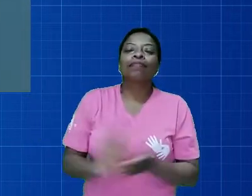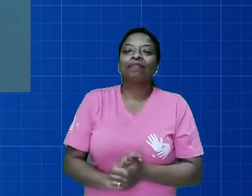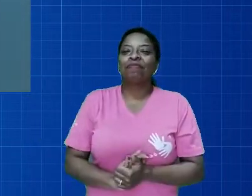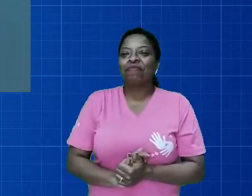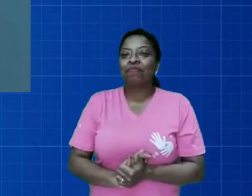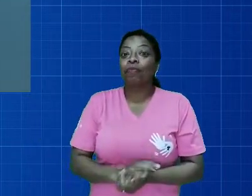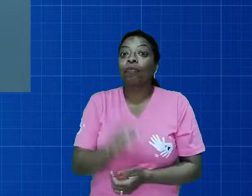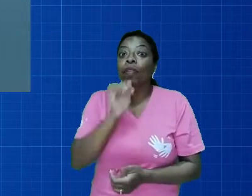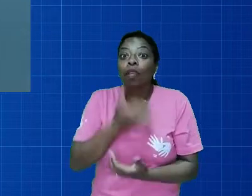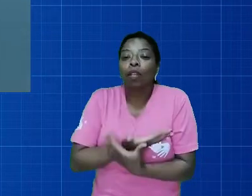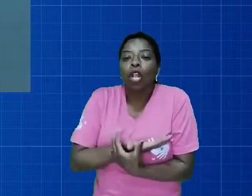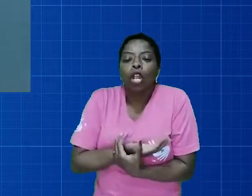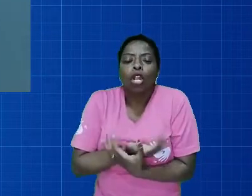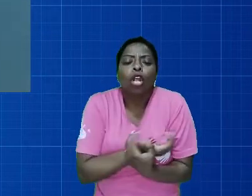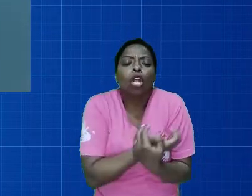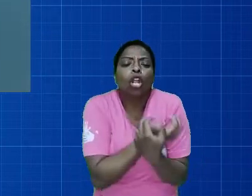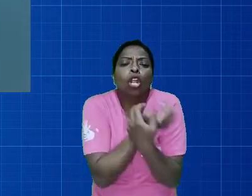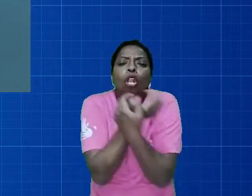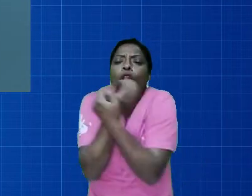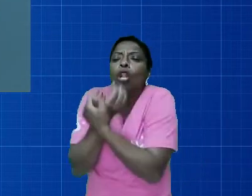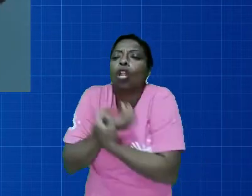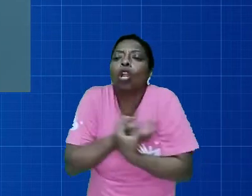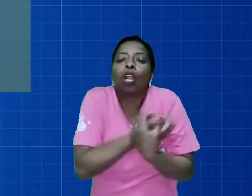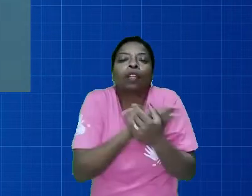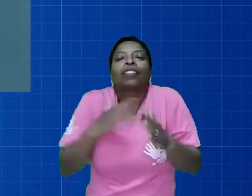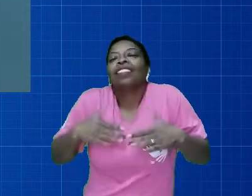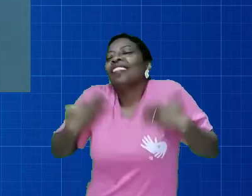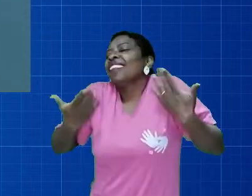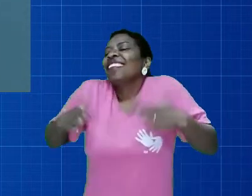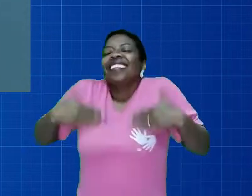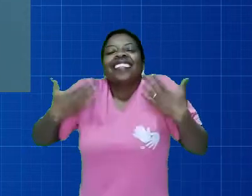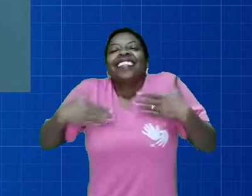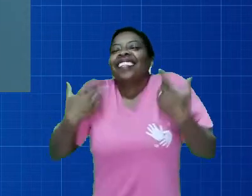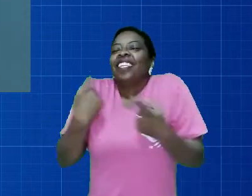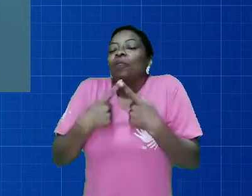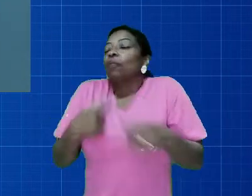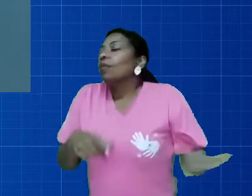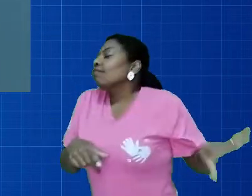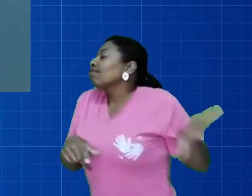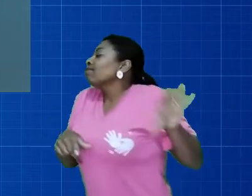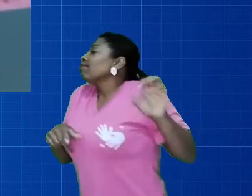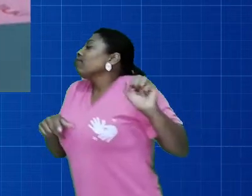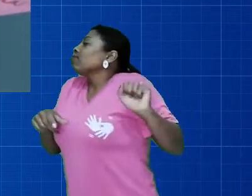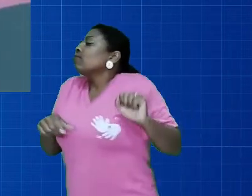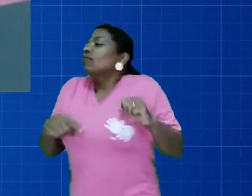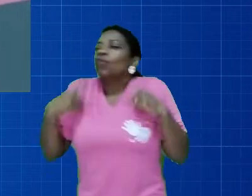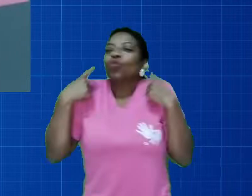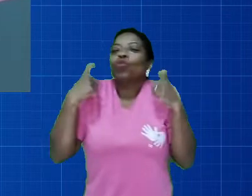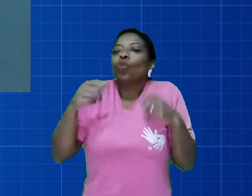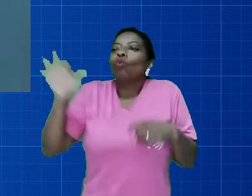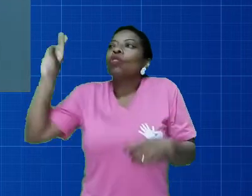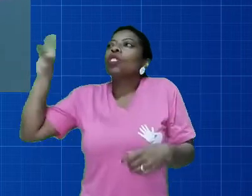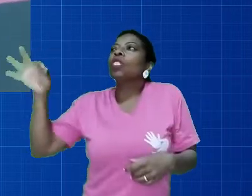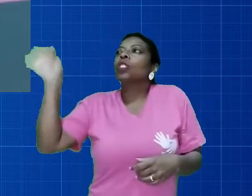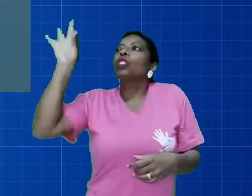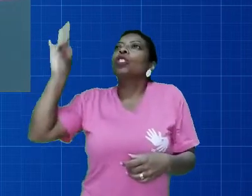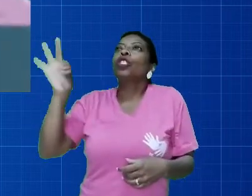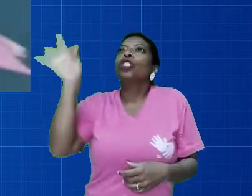A Joaninha ficou feliz ao pousar e escutar o zumbido da...